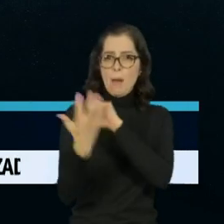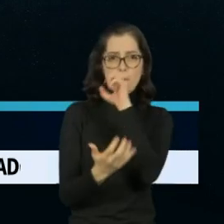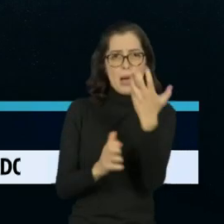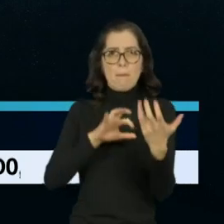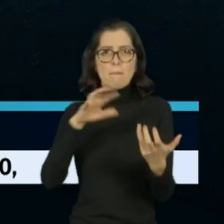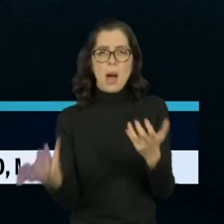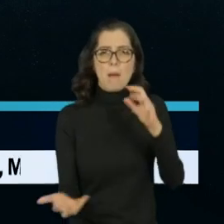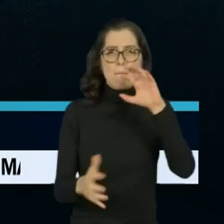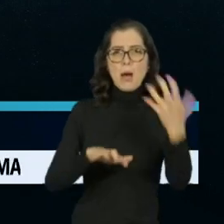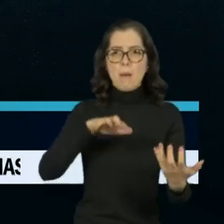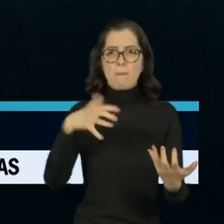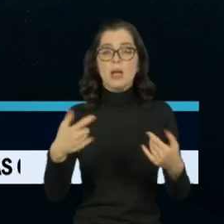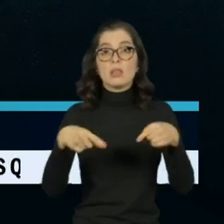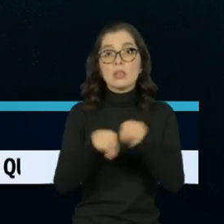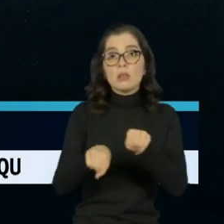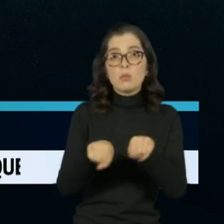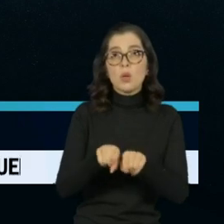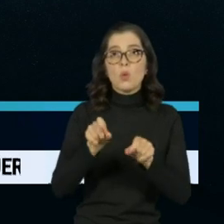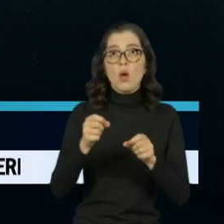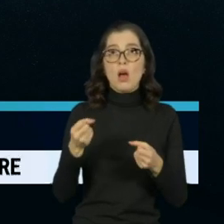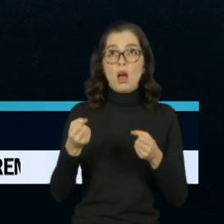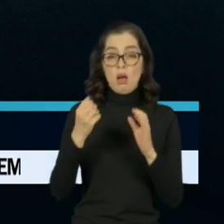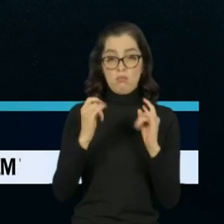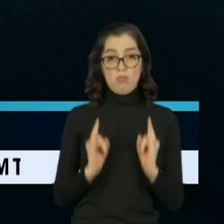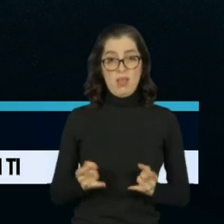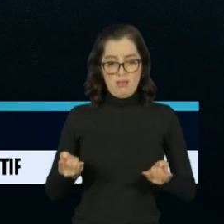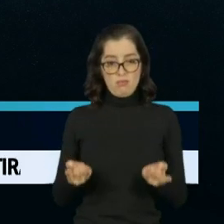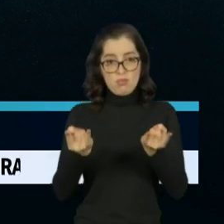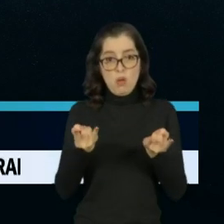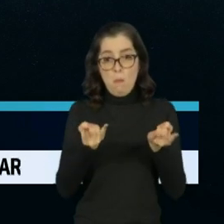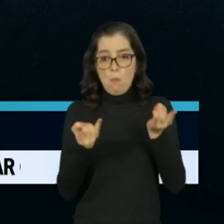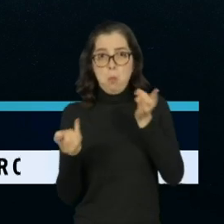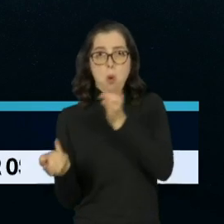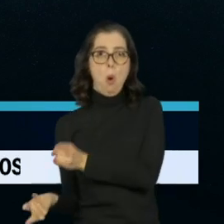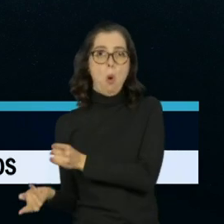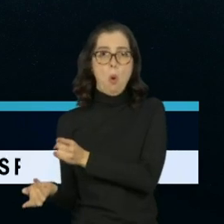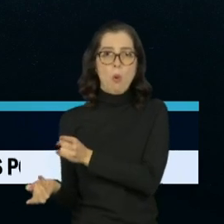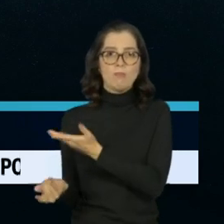e até esta pilha de contêineres.